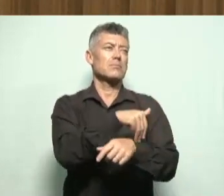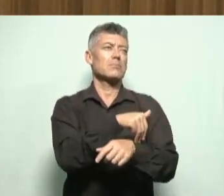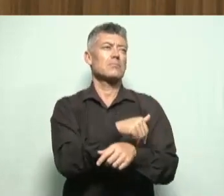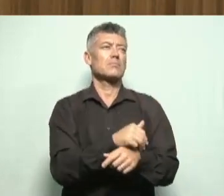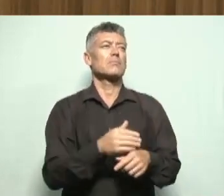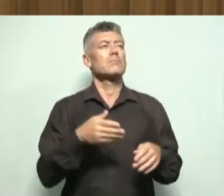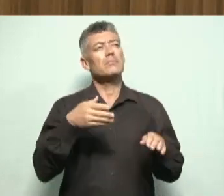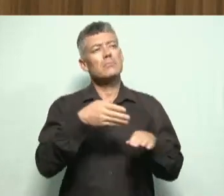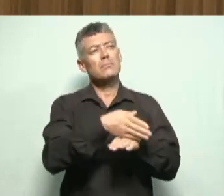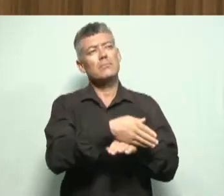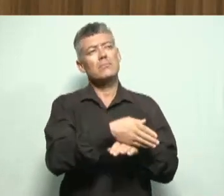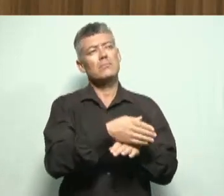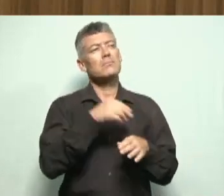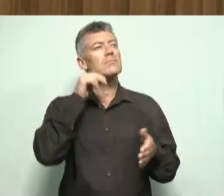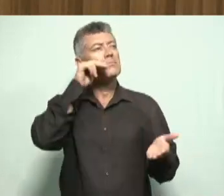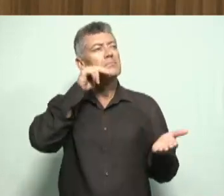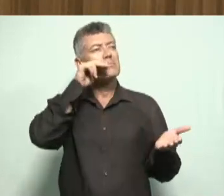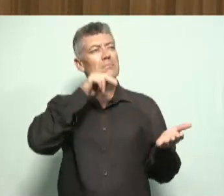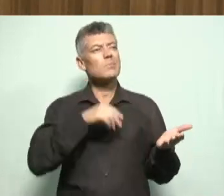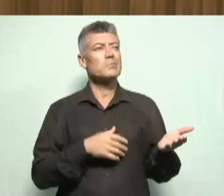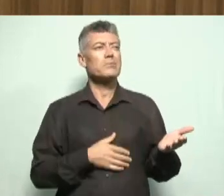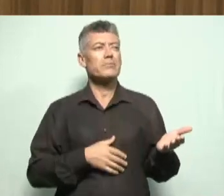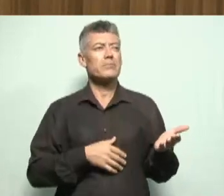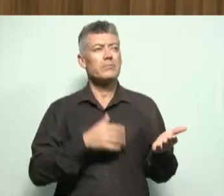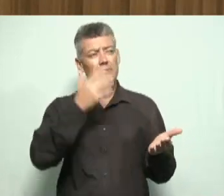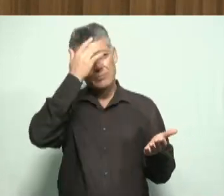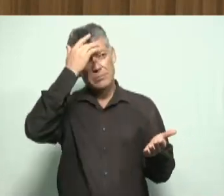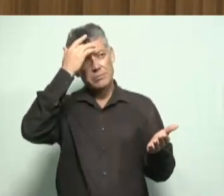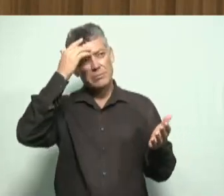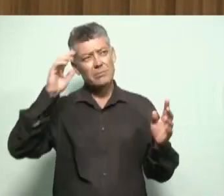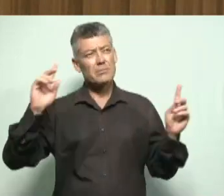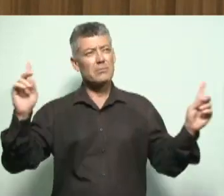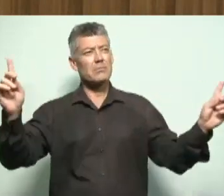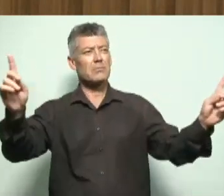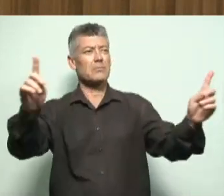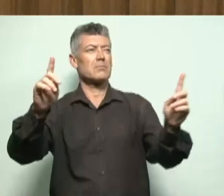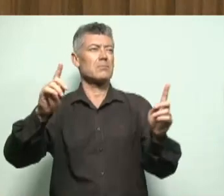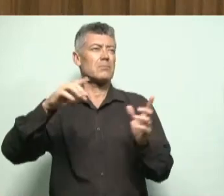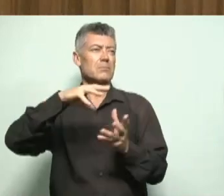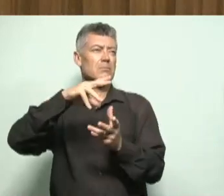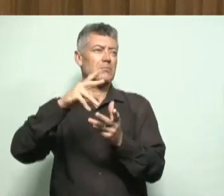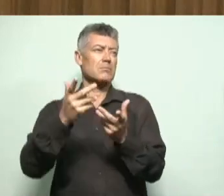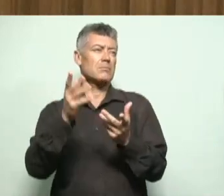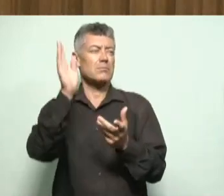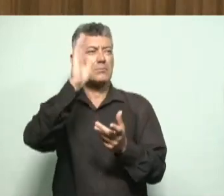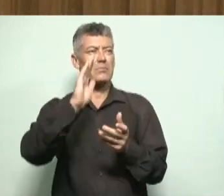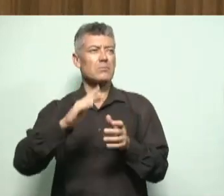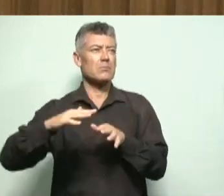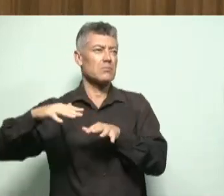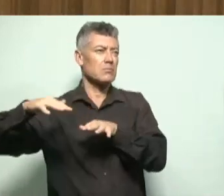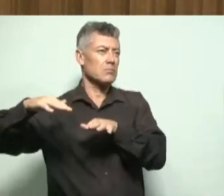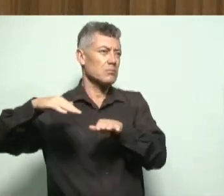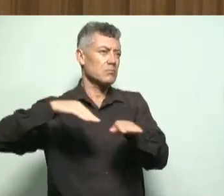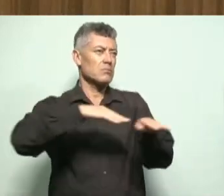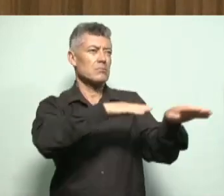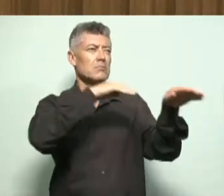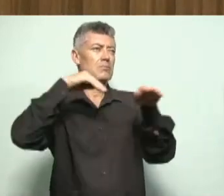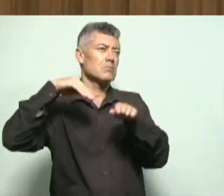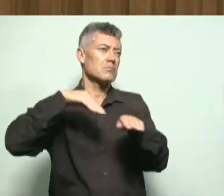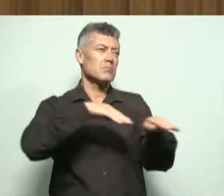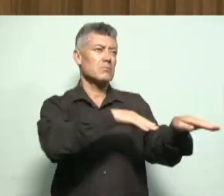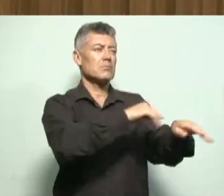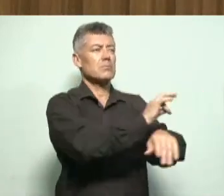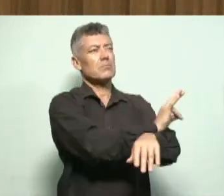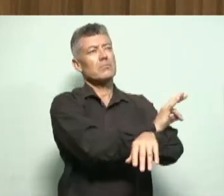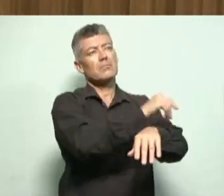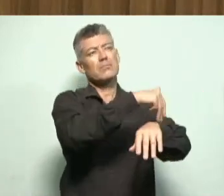porta de entrada em Natal. Todas as pessoas que vinham do mundo inteiro e do Brasil inteiro entravam pela Felizardo Moura. E